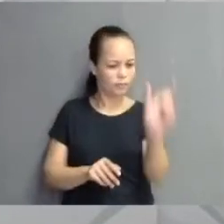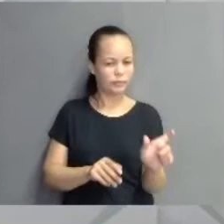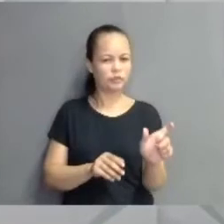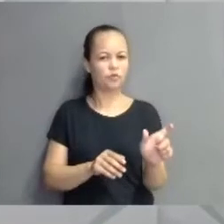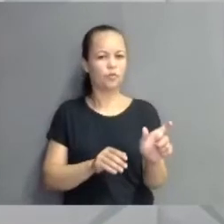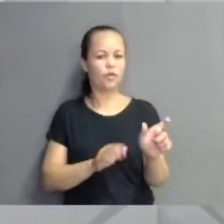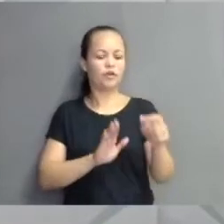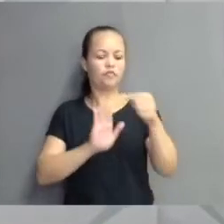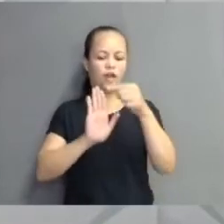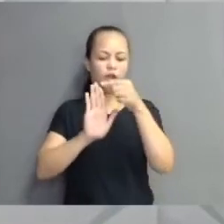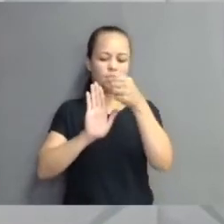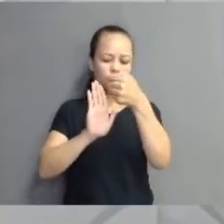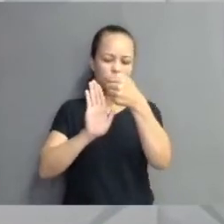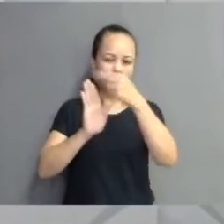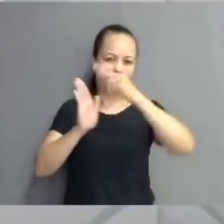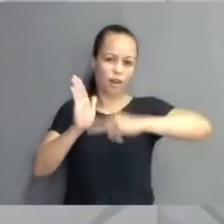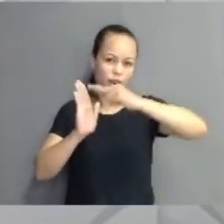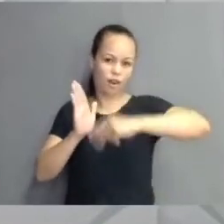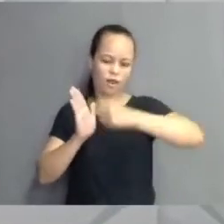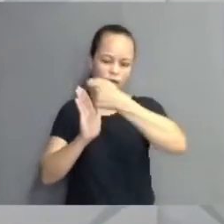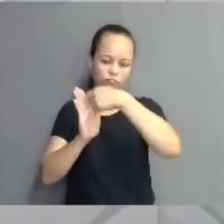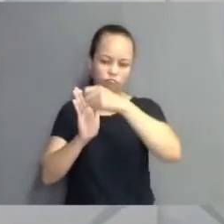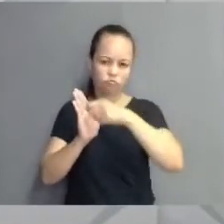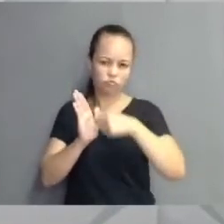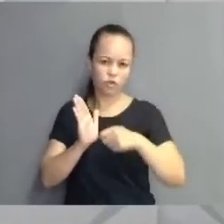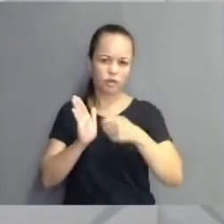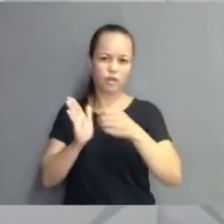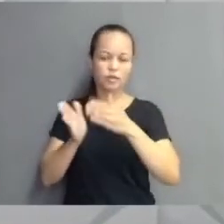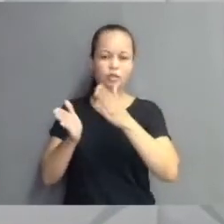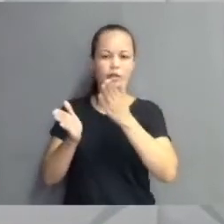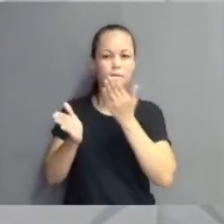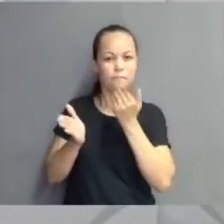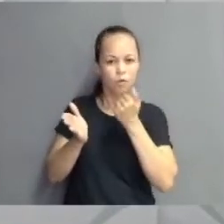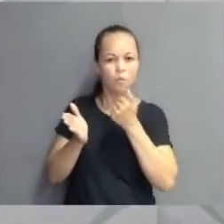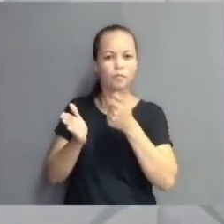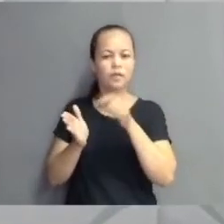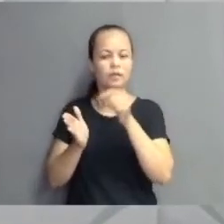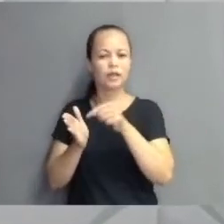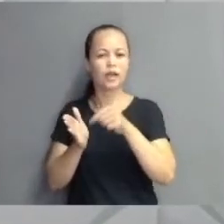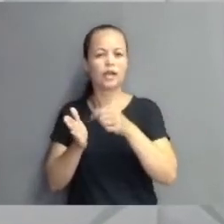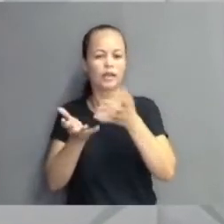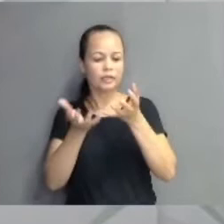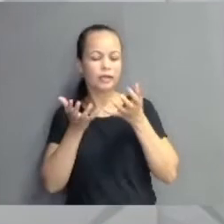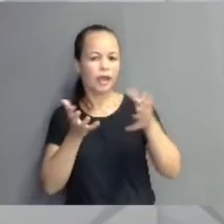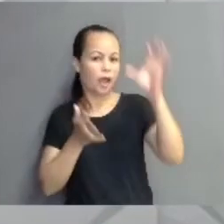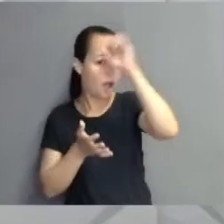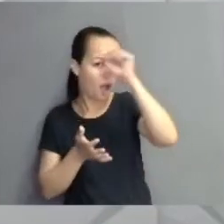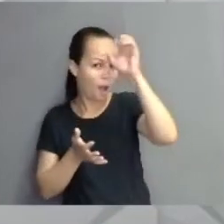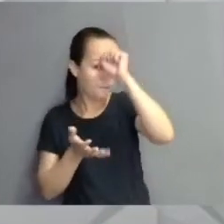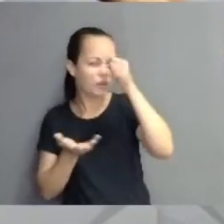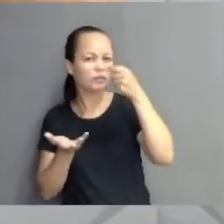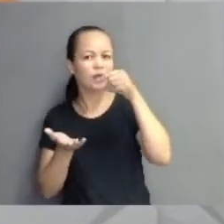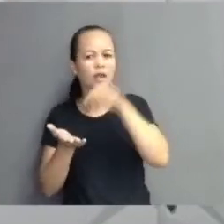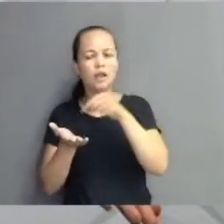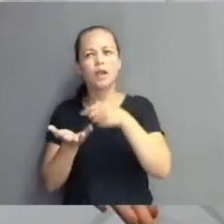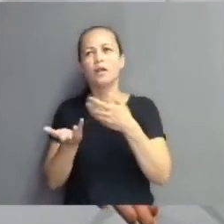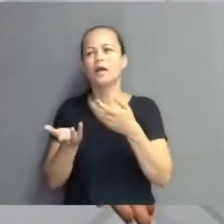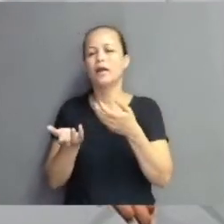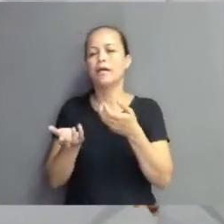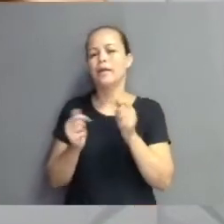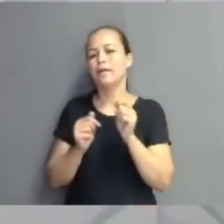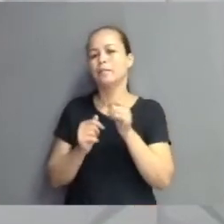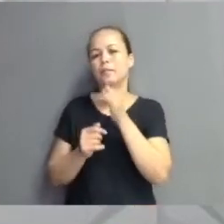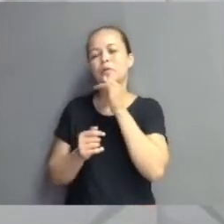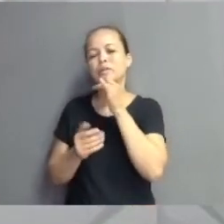uma receita por exemplo naquele momento ela quer aprender a fazer um bolo ela não quer aprender por exemplo a como tomar um